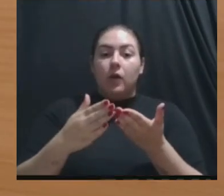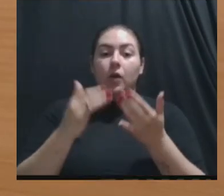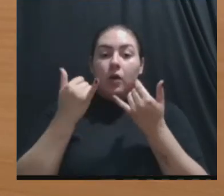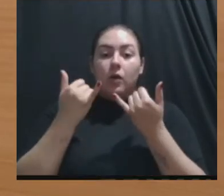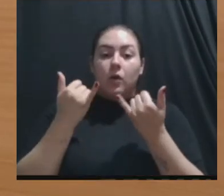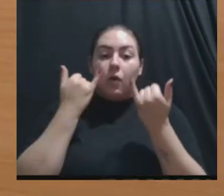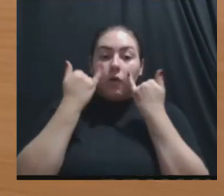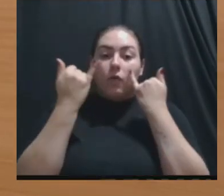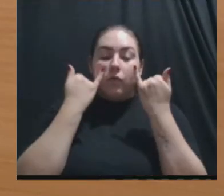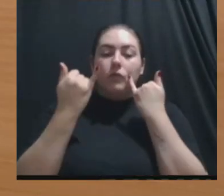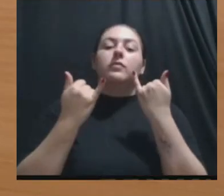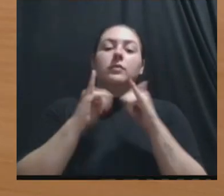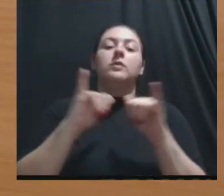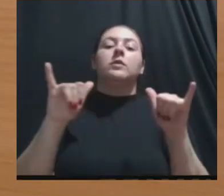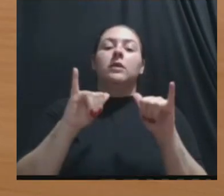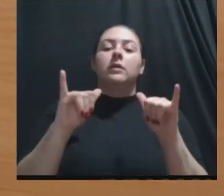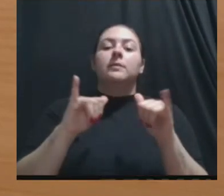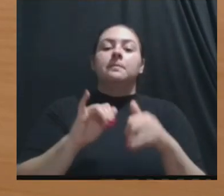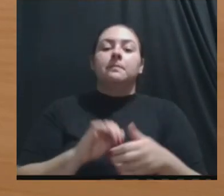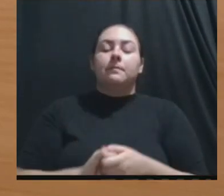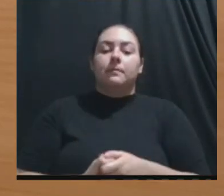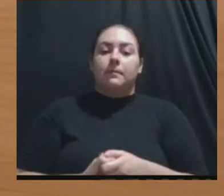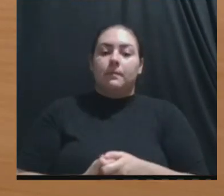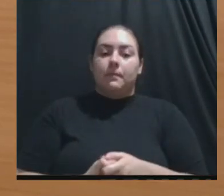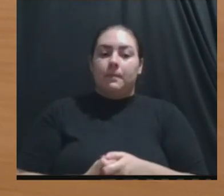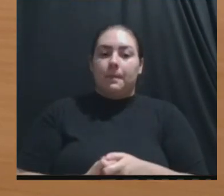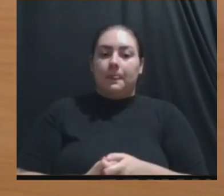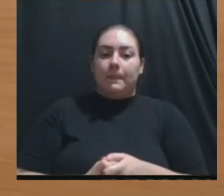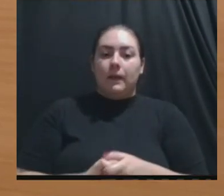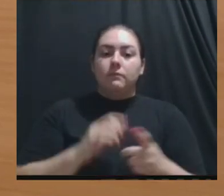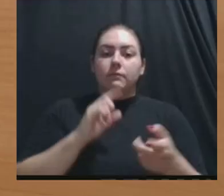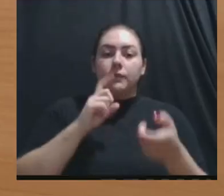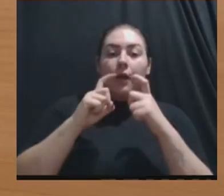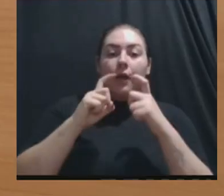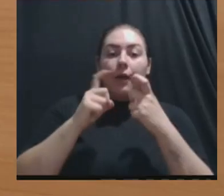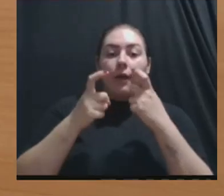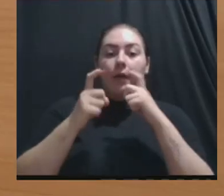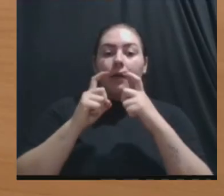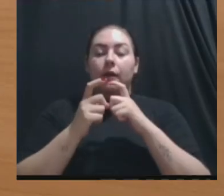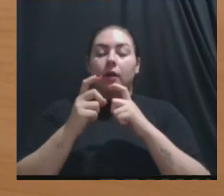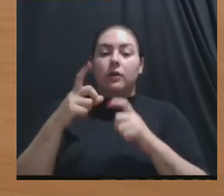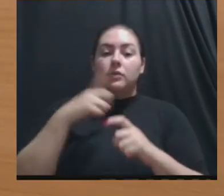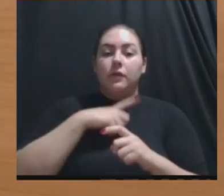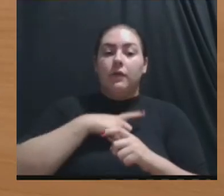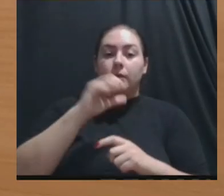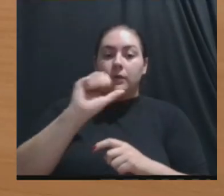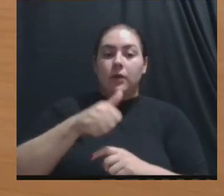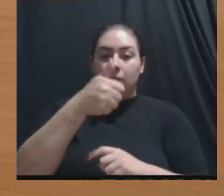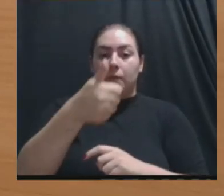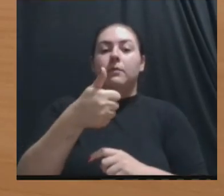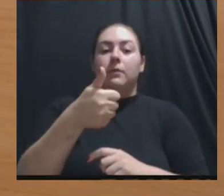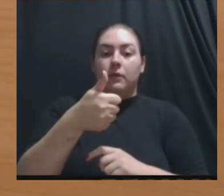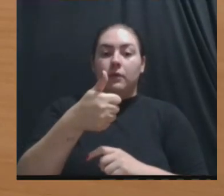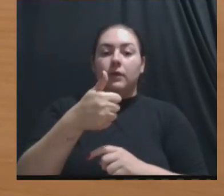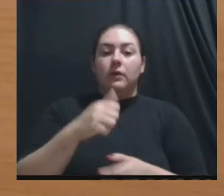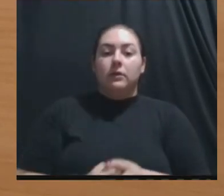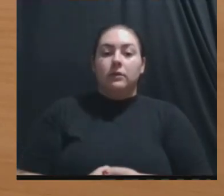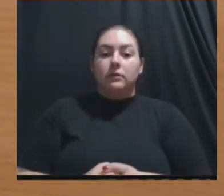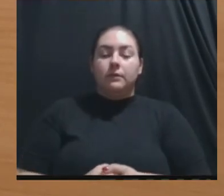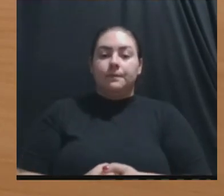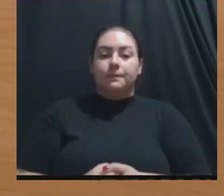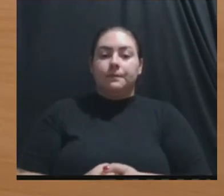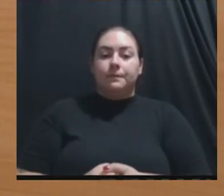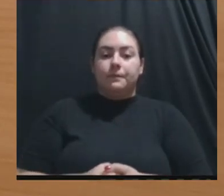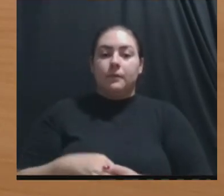desta segunda-feira, em que tivemos a aprovação do projeto de autoria do presidente da Câmara, o vereador Luiz Rossini, que